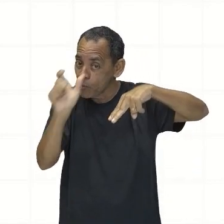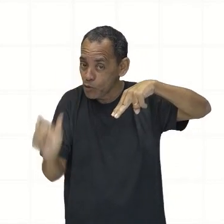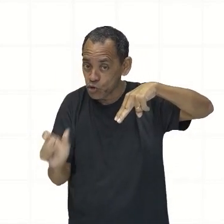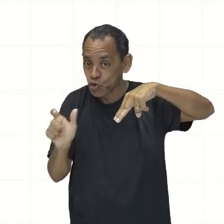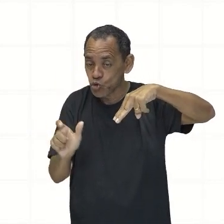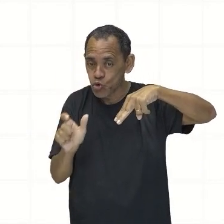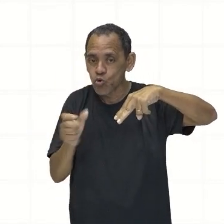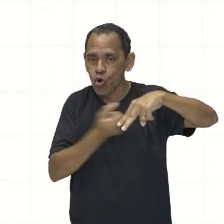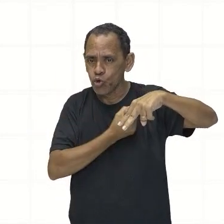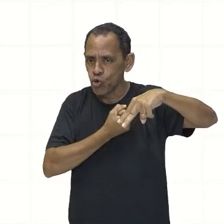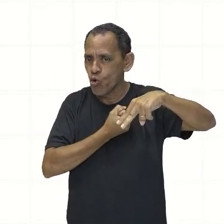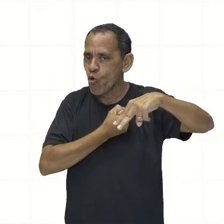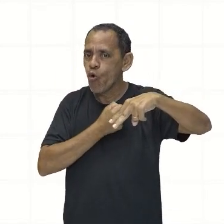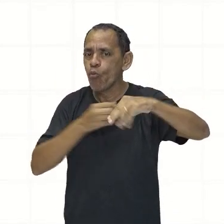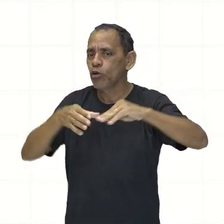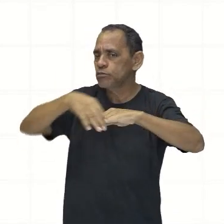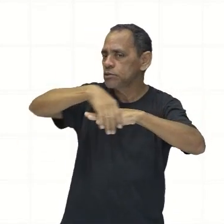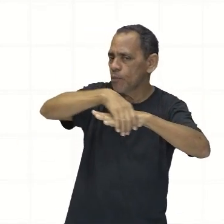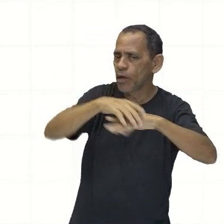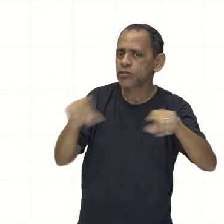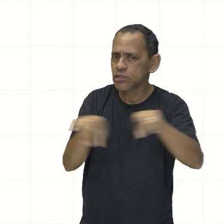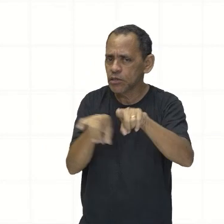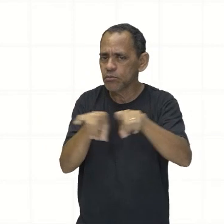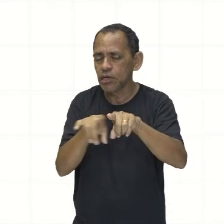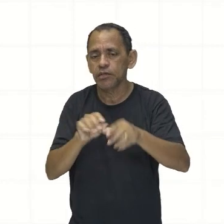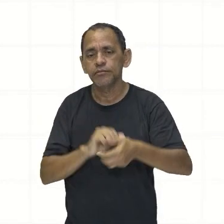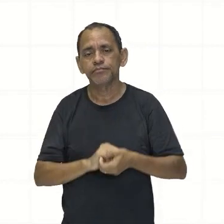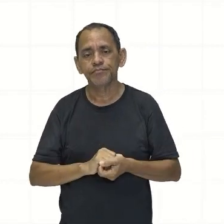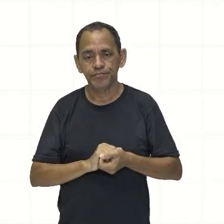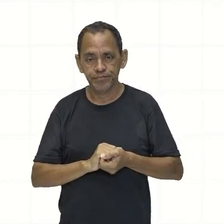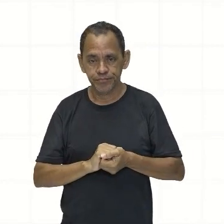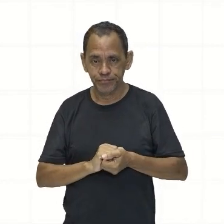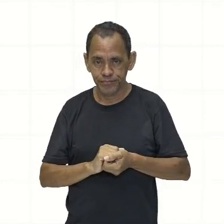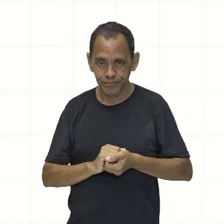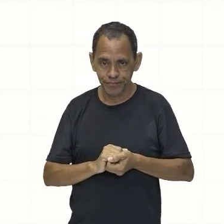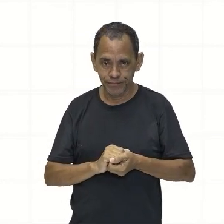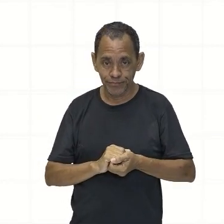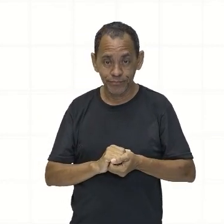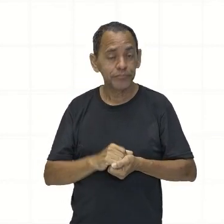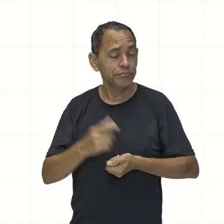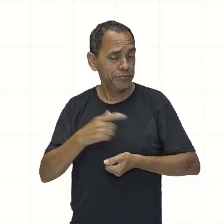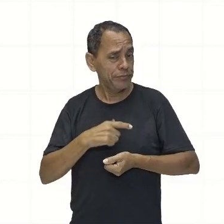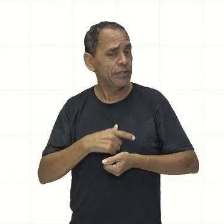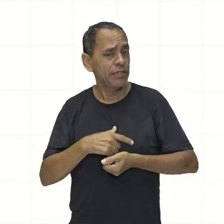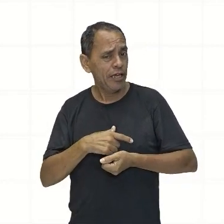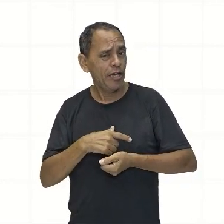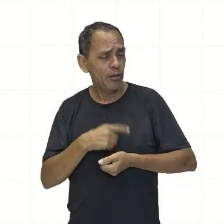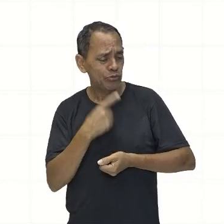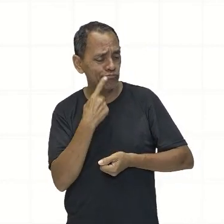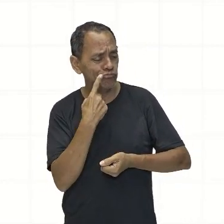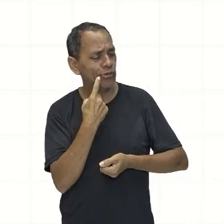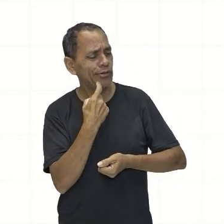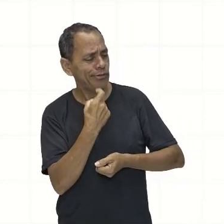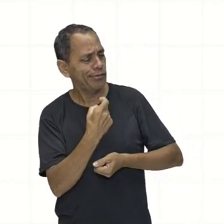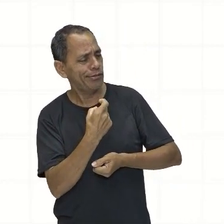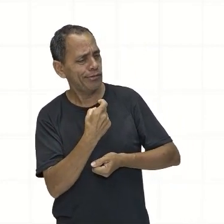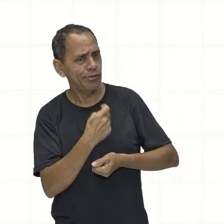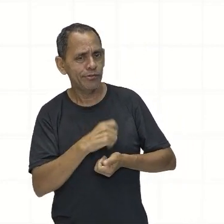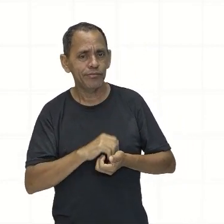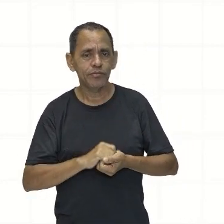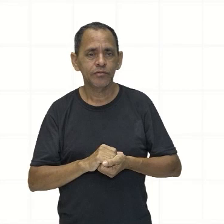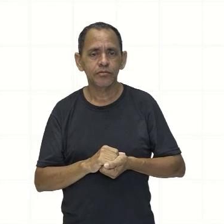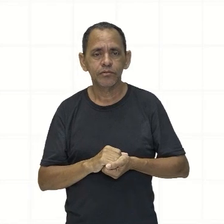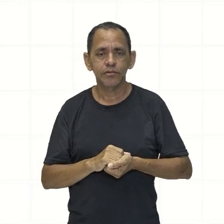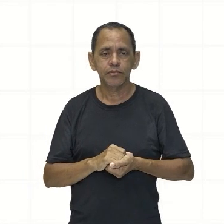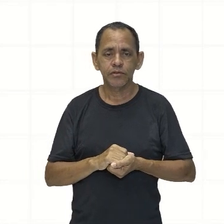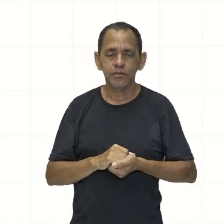sapato, certo? E aqui nós temos algo bem interessante, olha. Para nós descobrirmos,